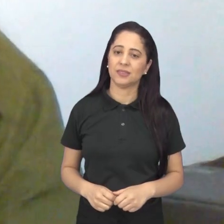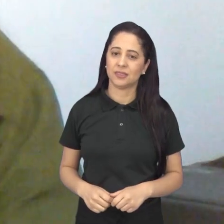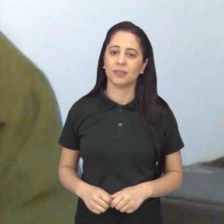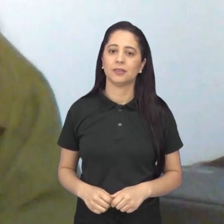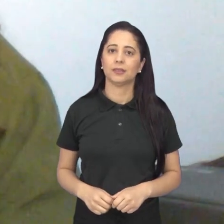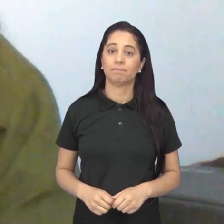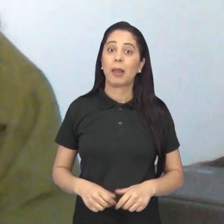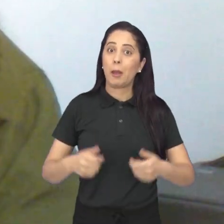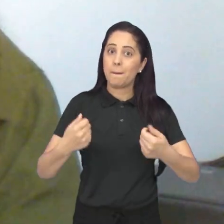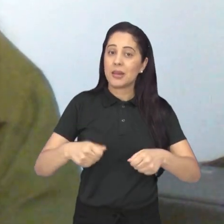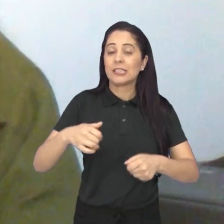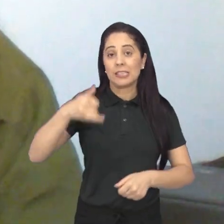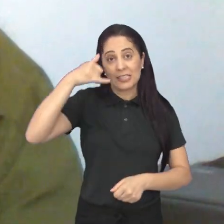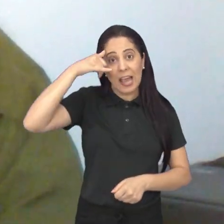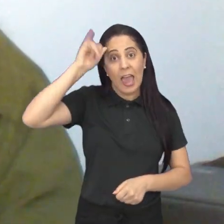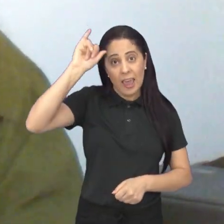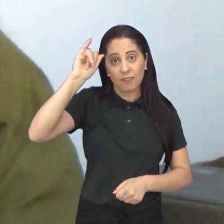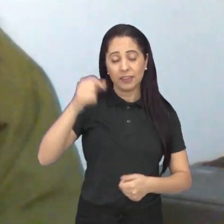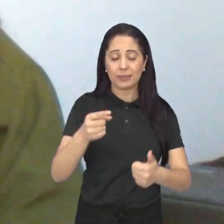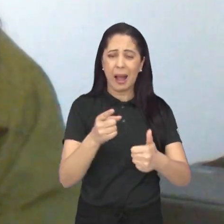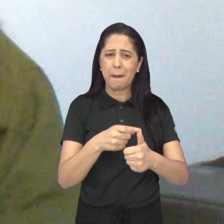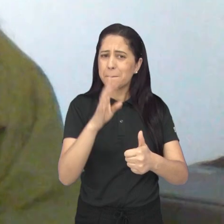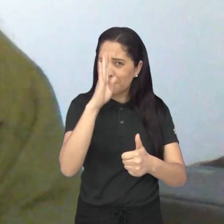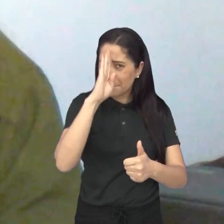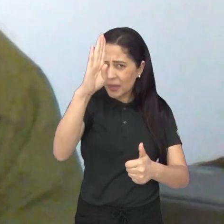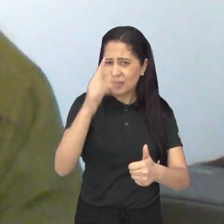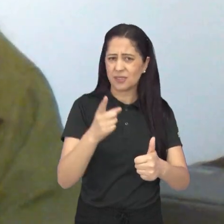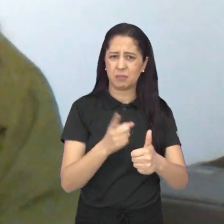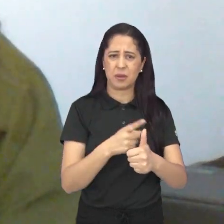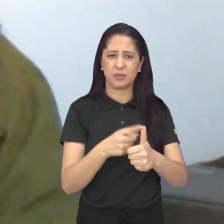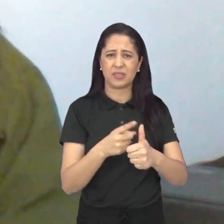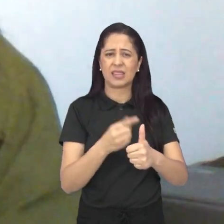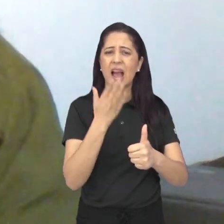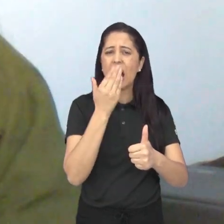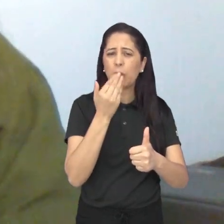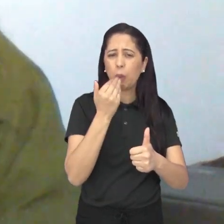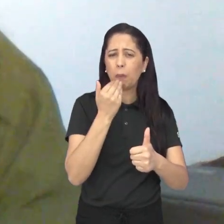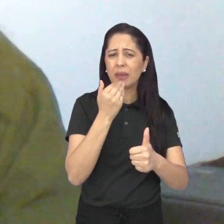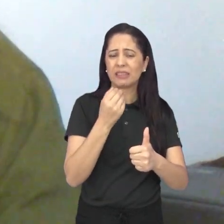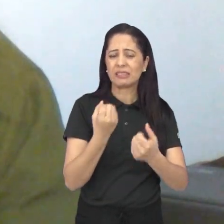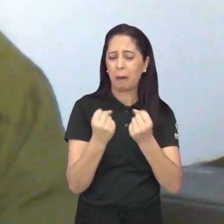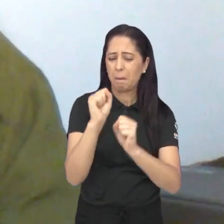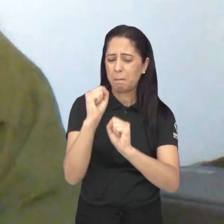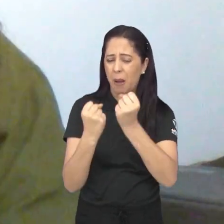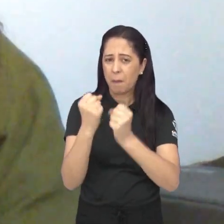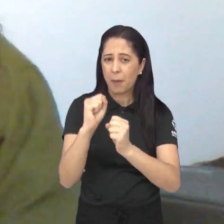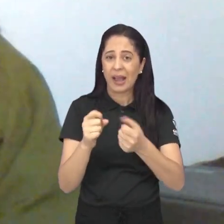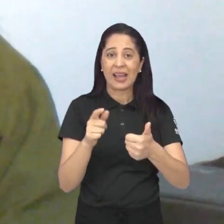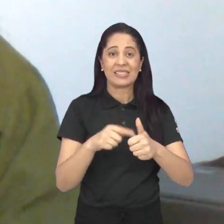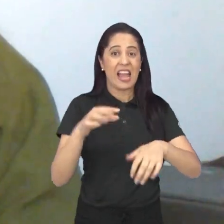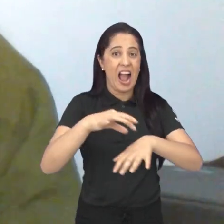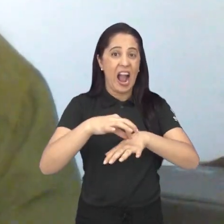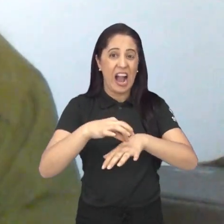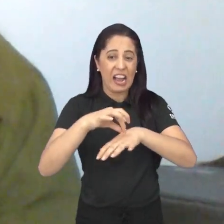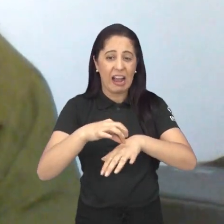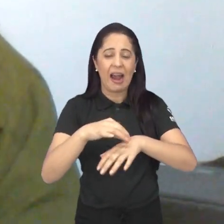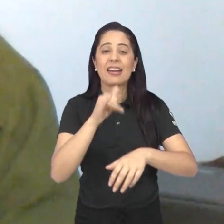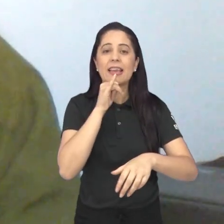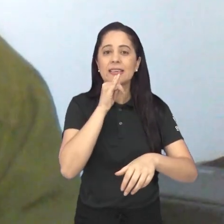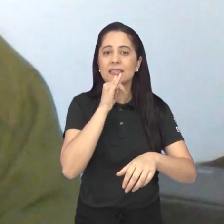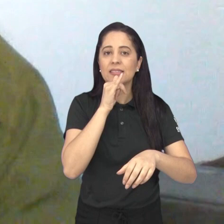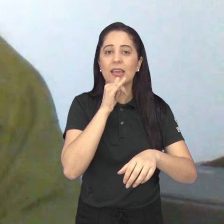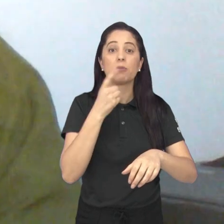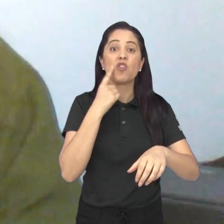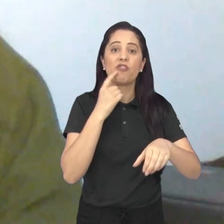evitar muito os alimentos, principalmente os ultraprocessados, as carnes ultraprocessadas, então